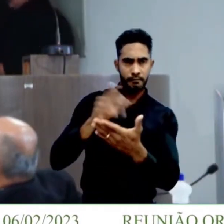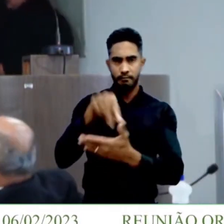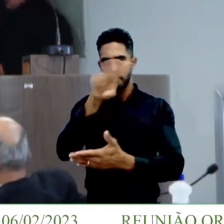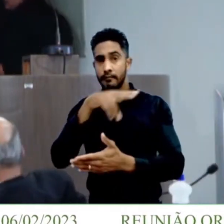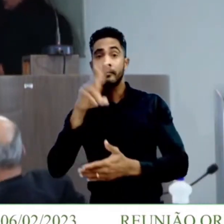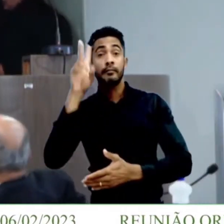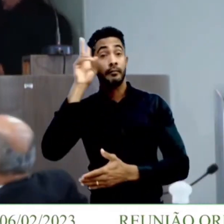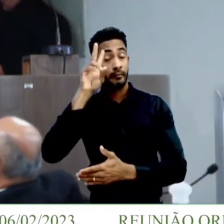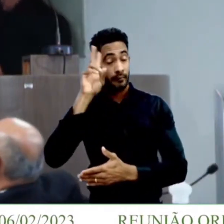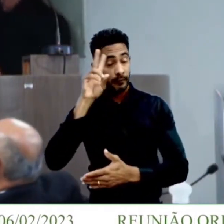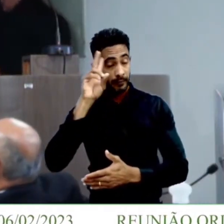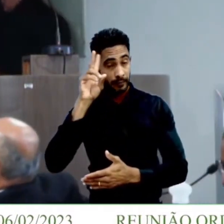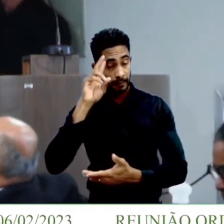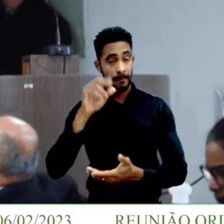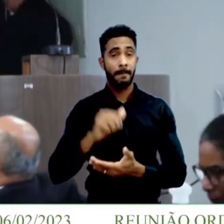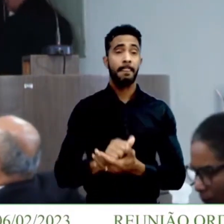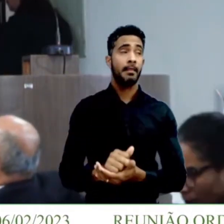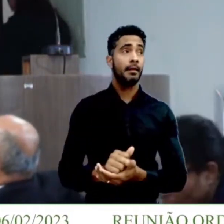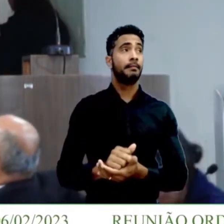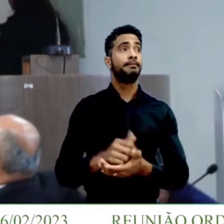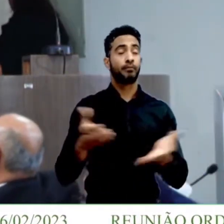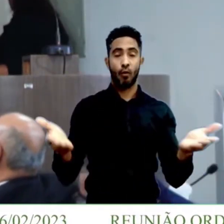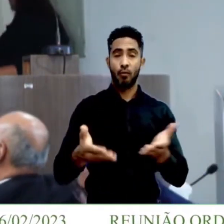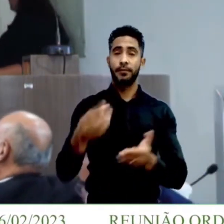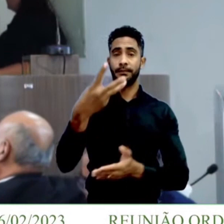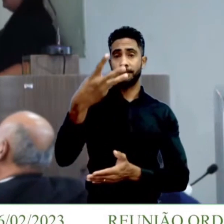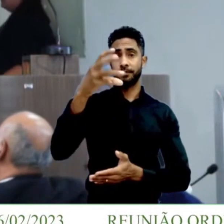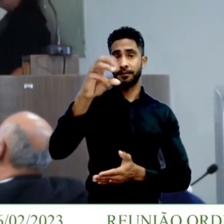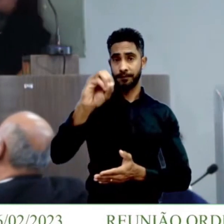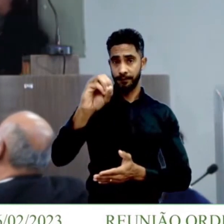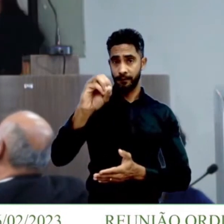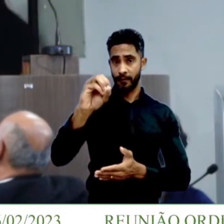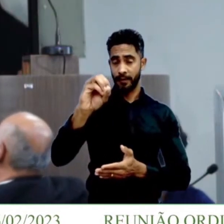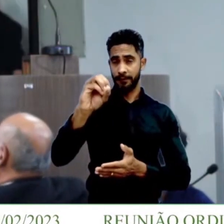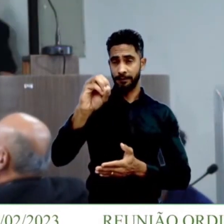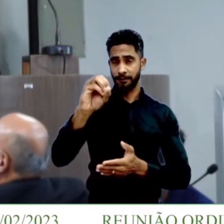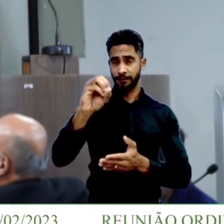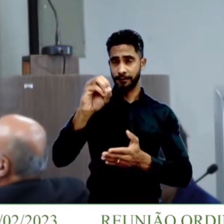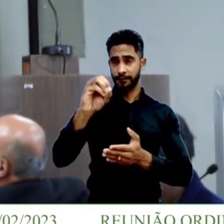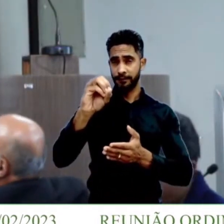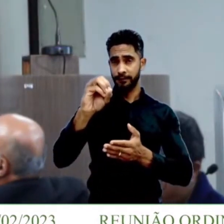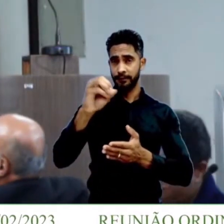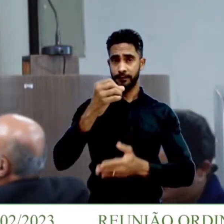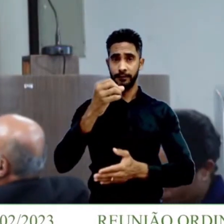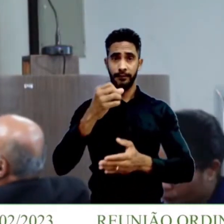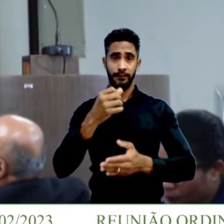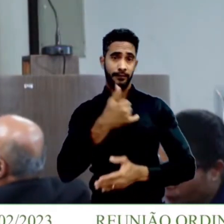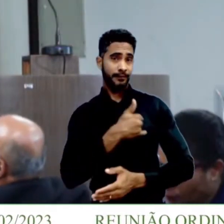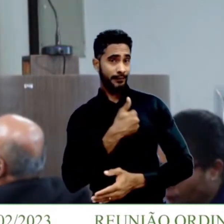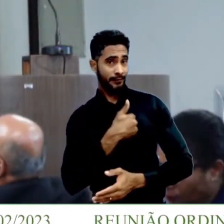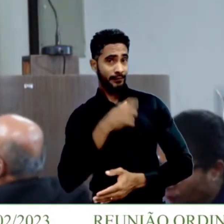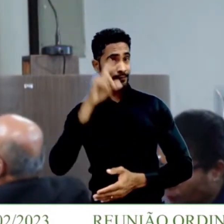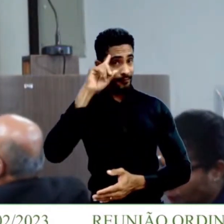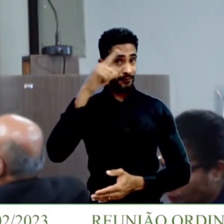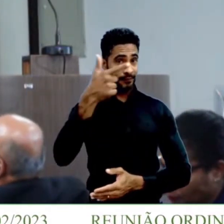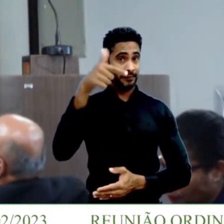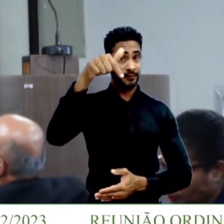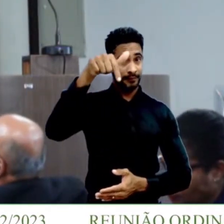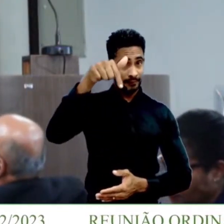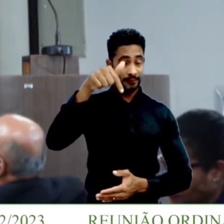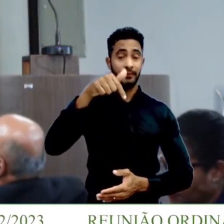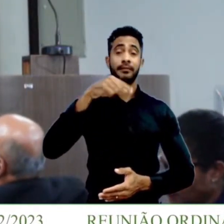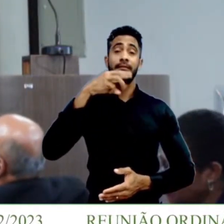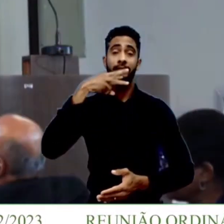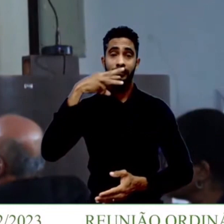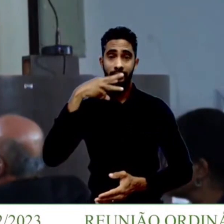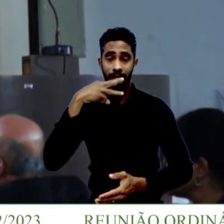Adauri? Ela está fazendo 30 anos agora, no dia 27 de março. Tem um quadro social